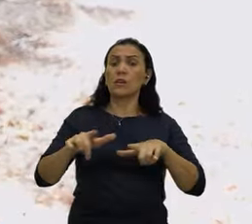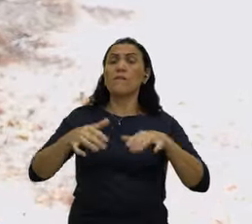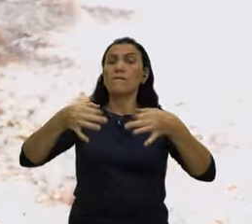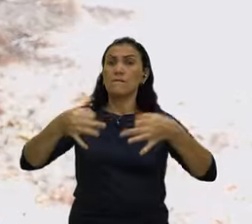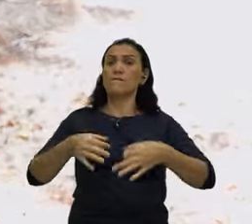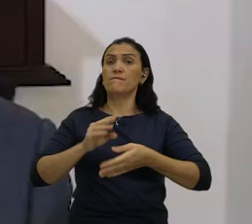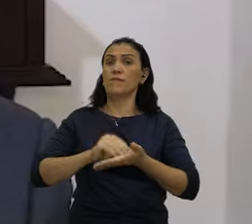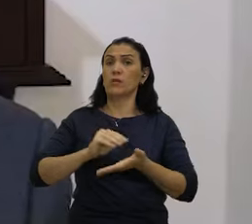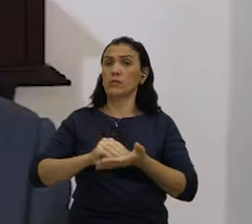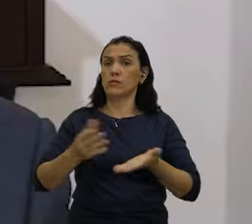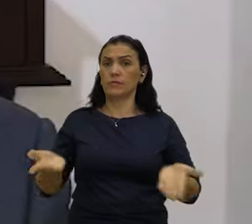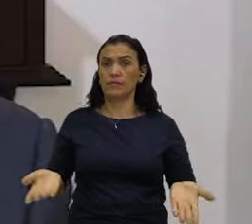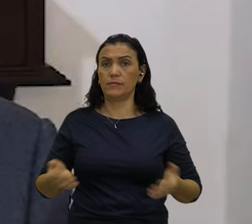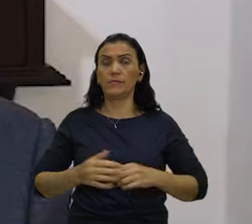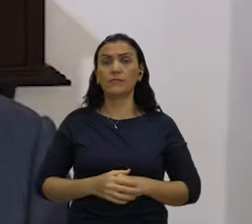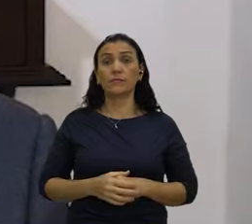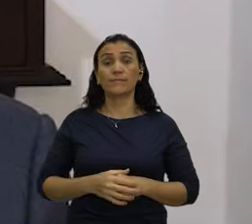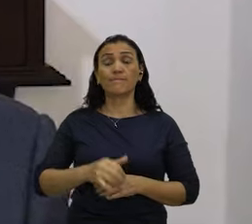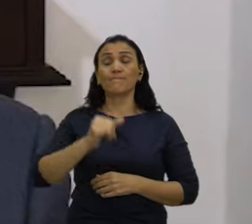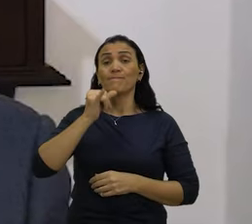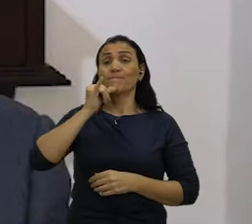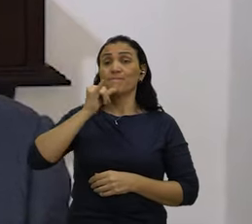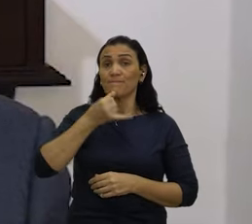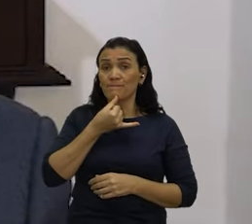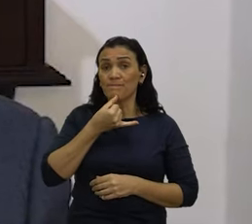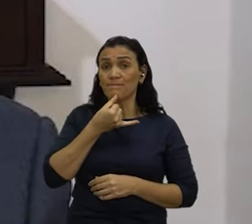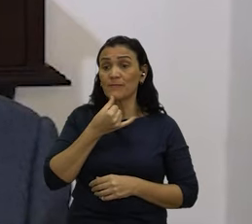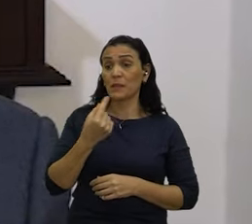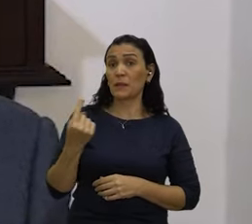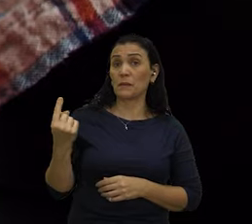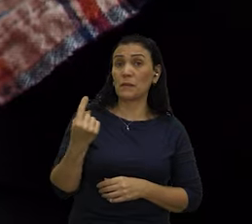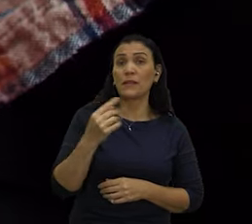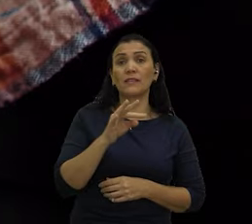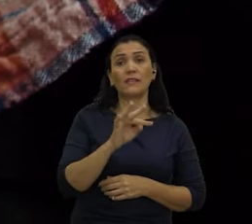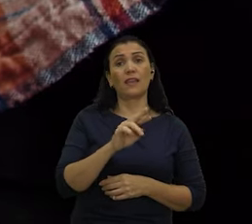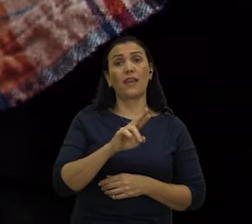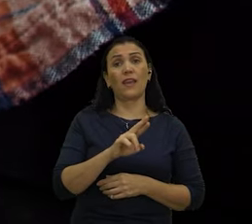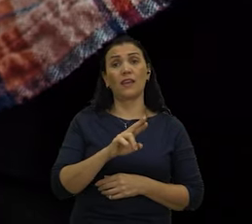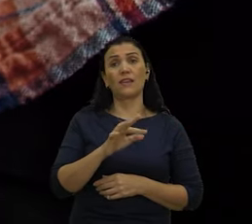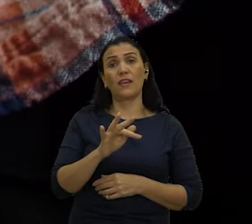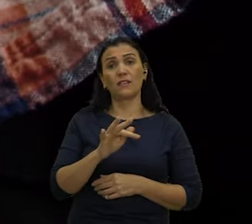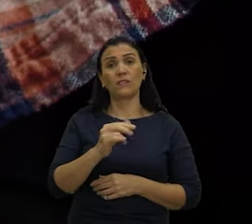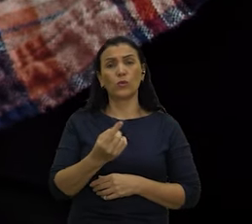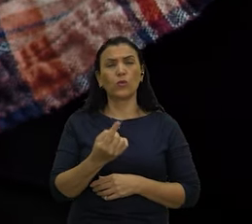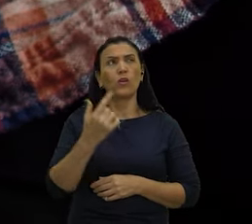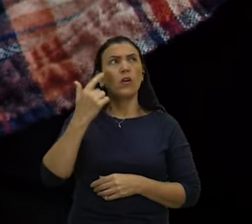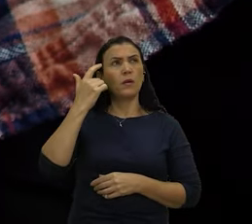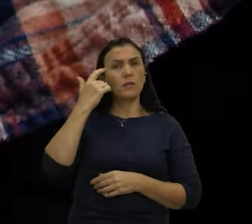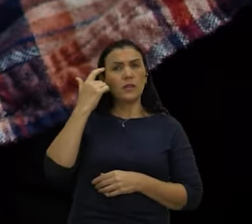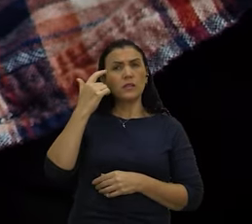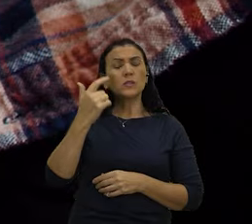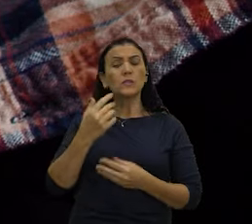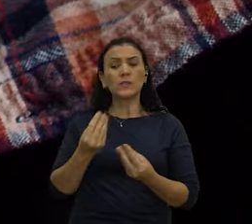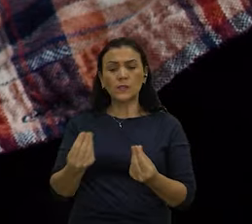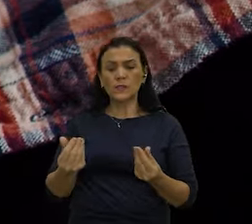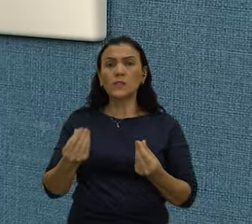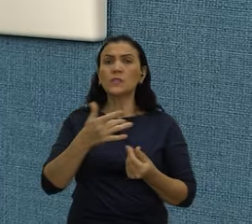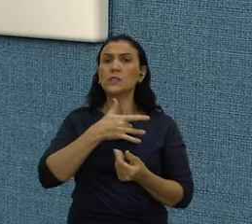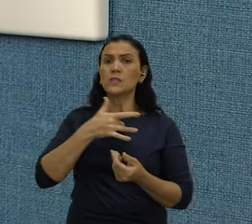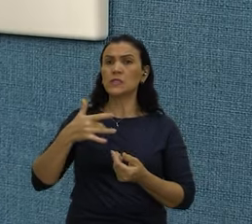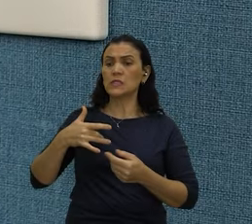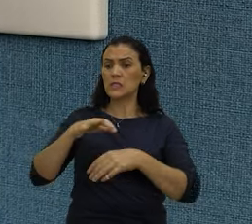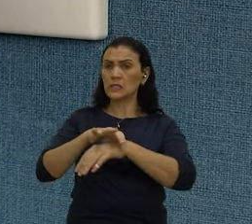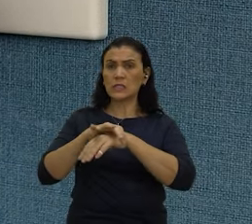não certificados. Felizmente, tanto a primeira instância como o TRF1 se mostraram sensíveis à saúde da população